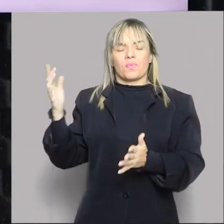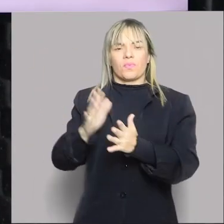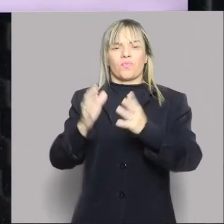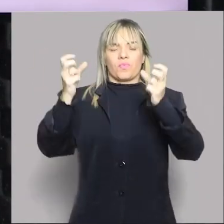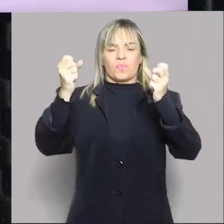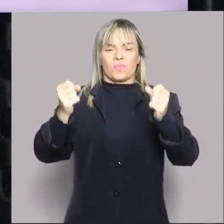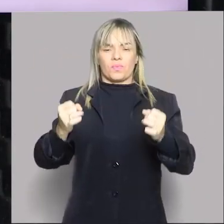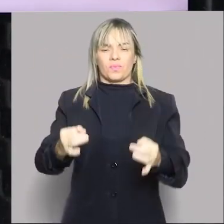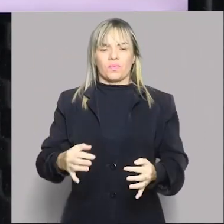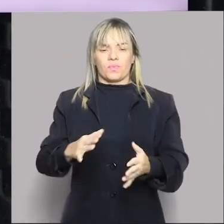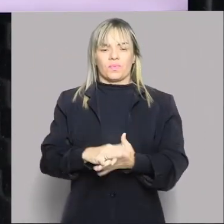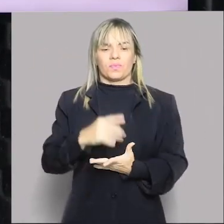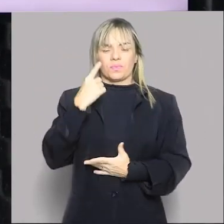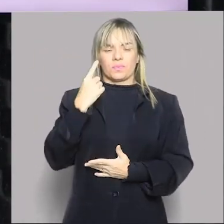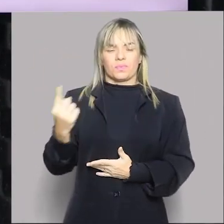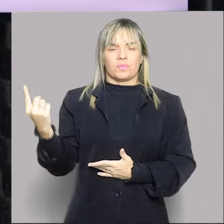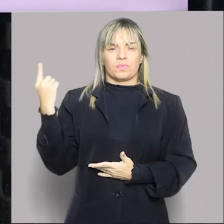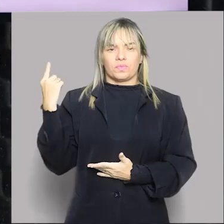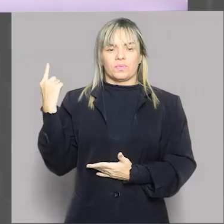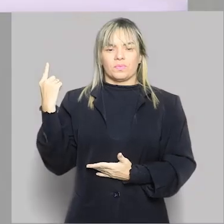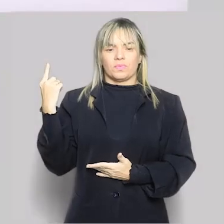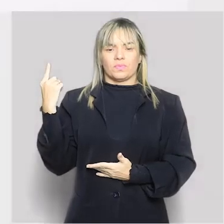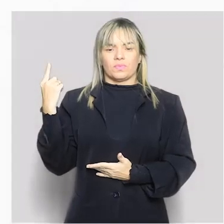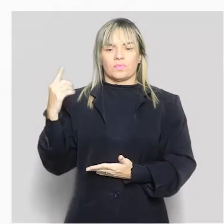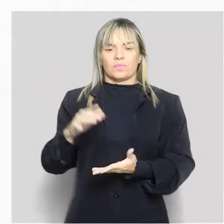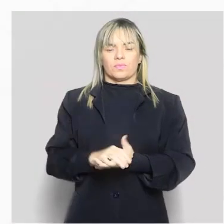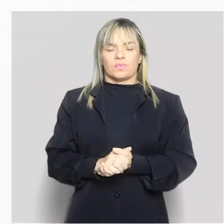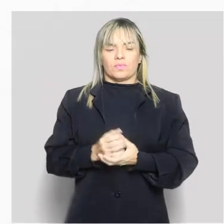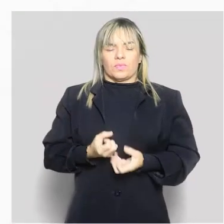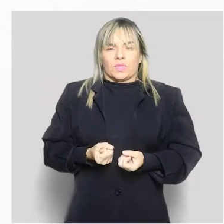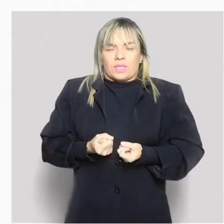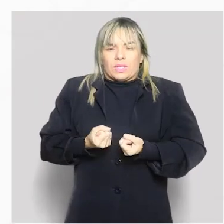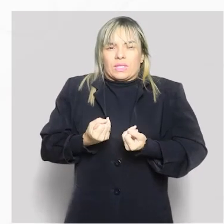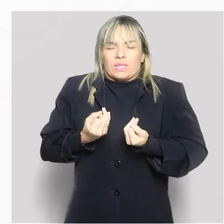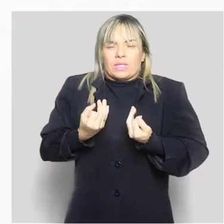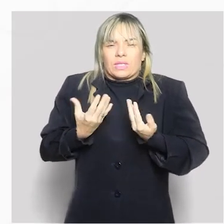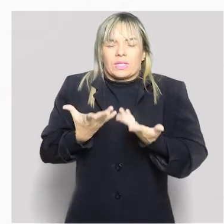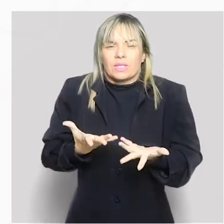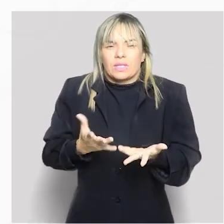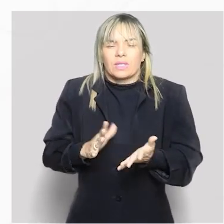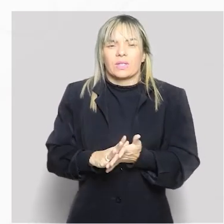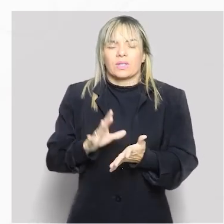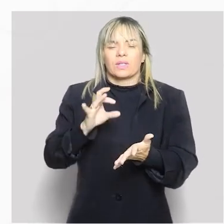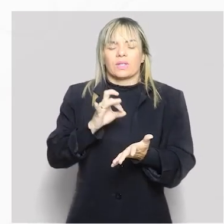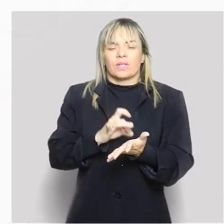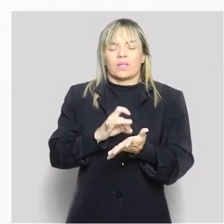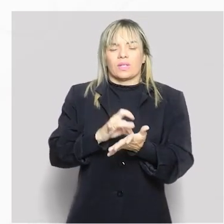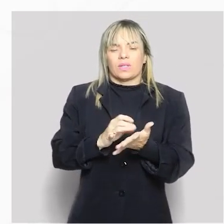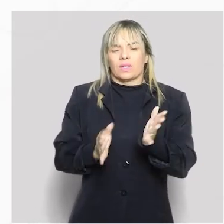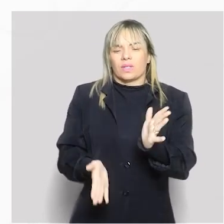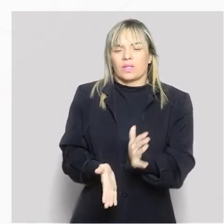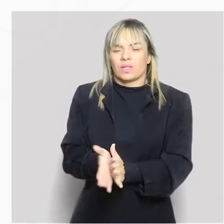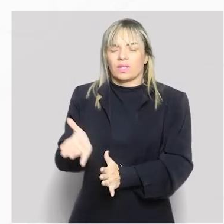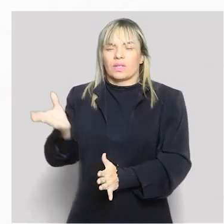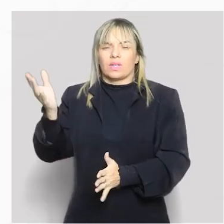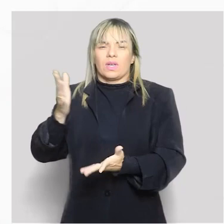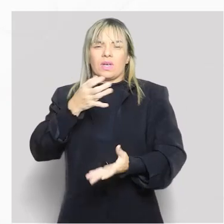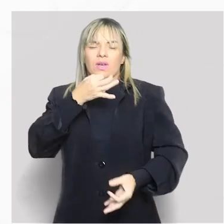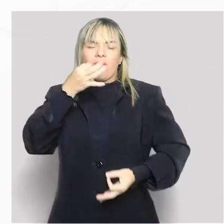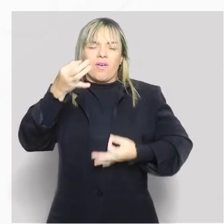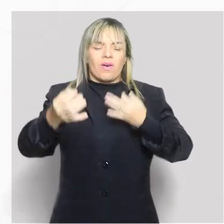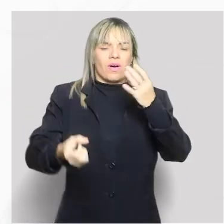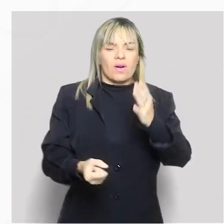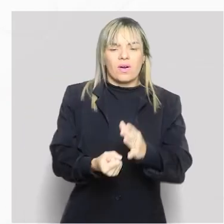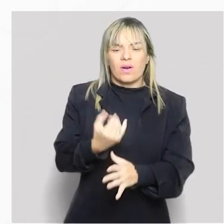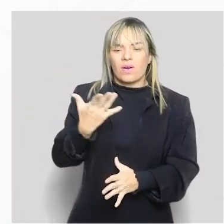literatura, a gente fala disto aqui, ó. Expressar realidades, viajar, criar opiniões, dividir. É tanta coisa